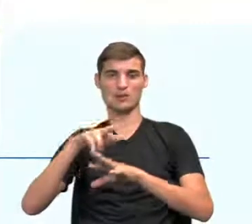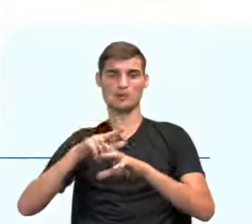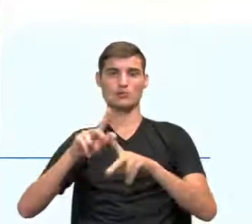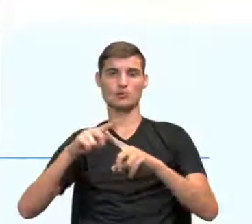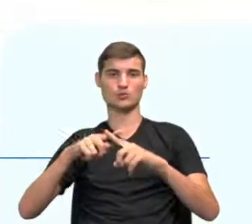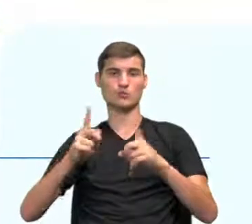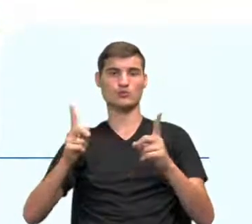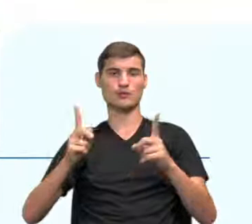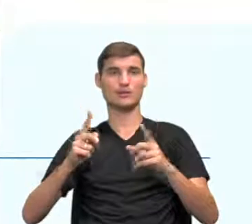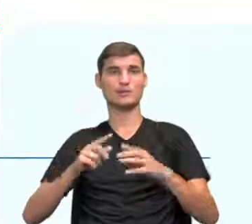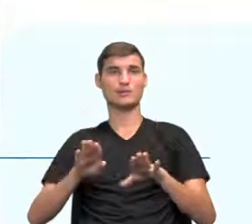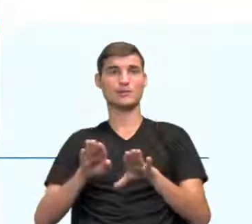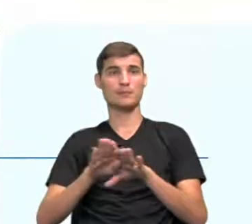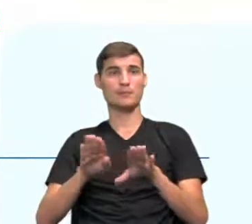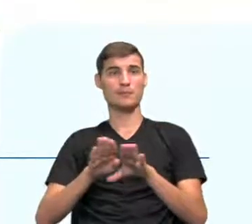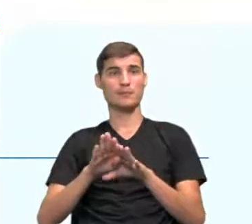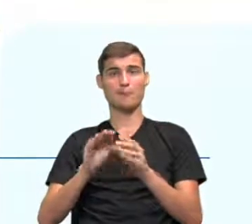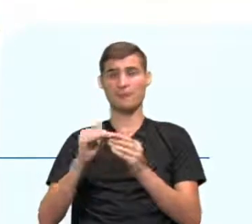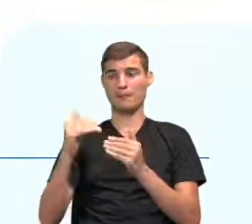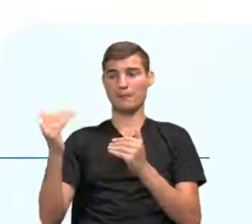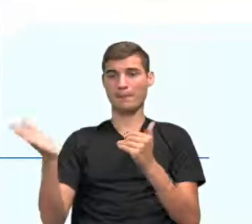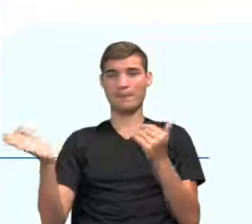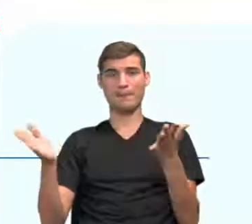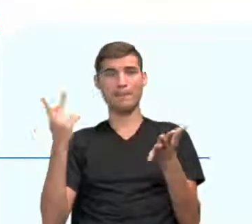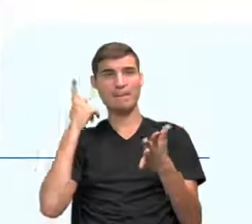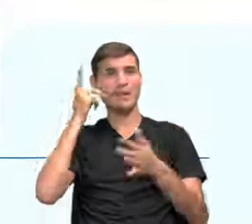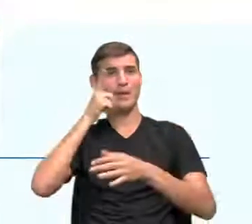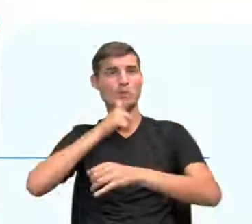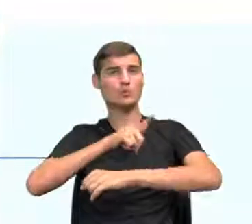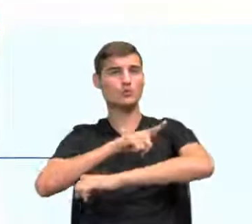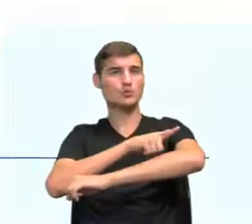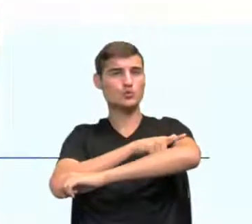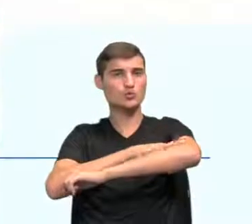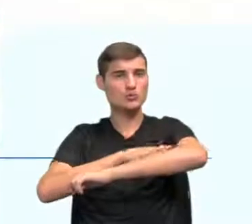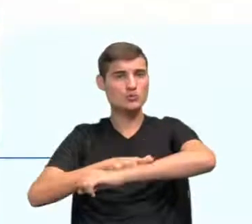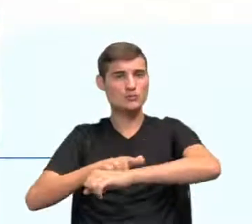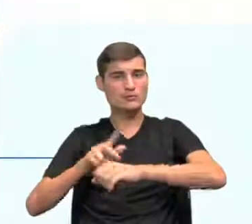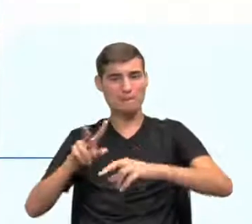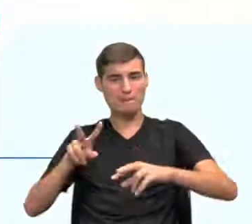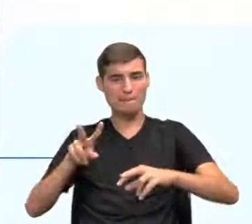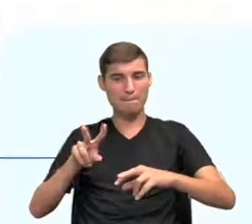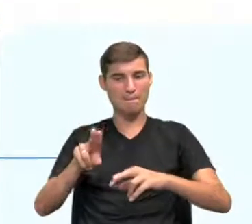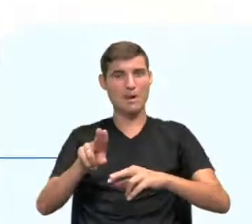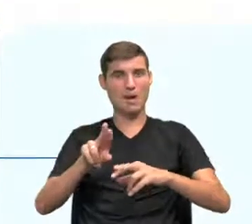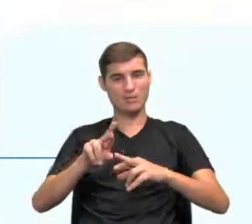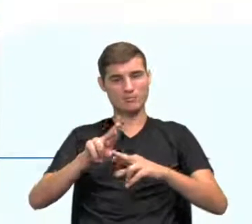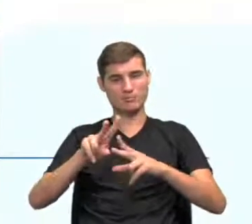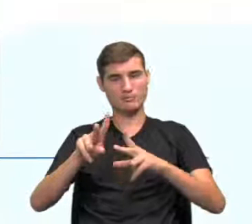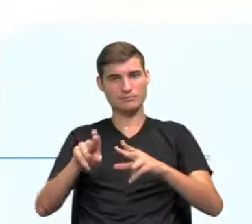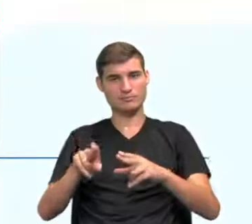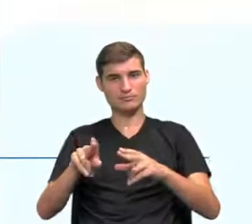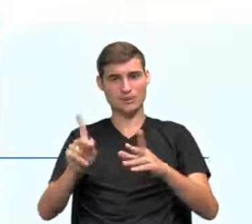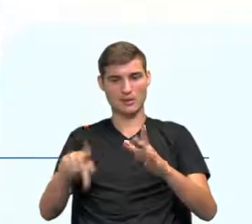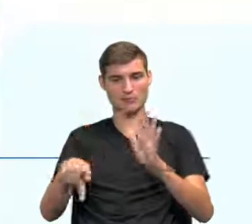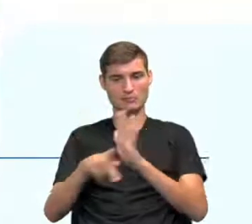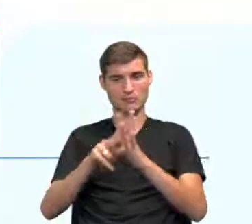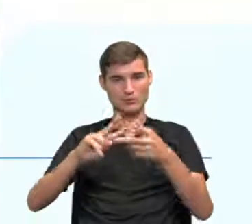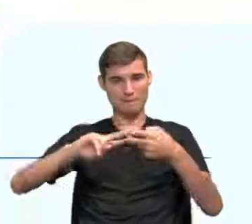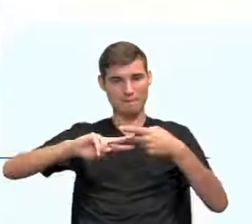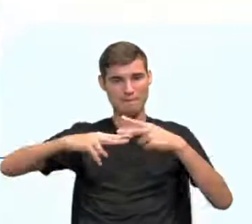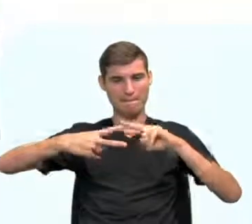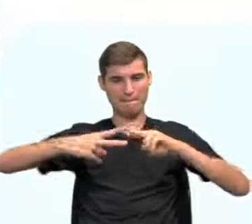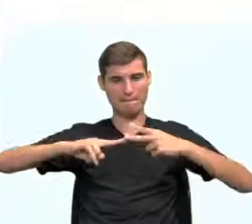O servidor em ambos os lados para gerenciar. O cabo par trançado, blindado, né? Lógico, para